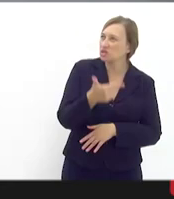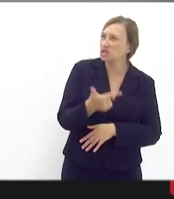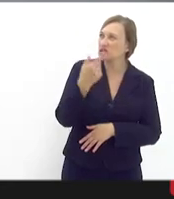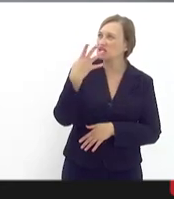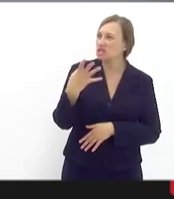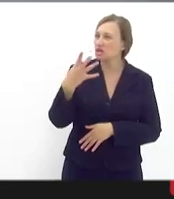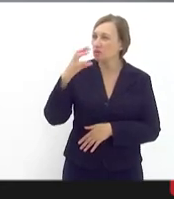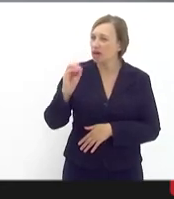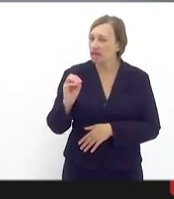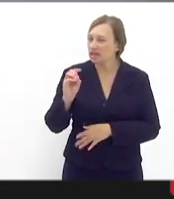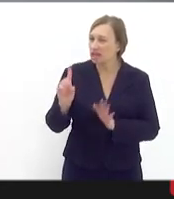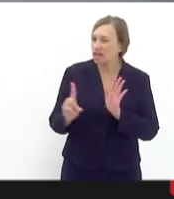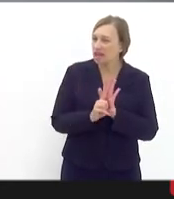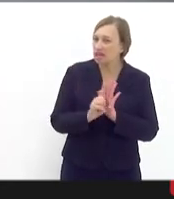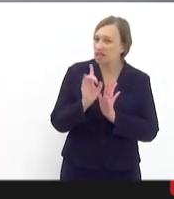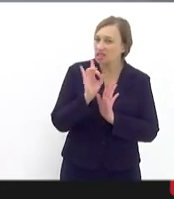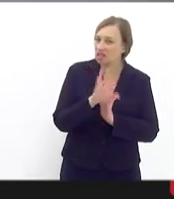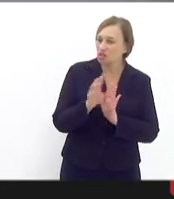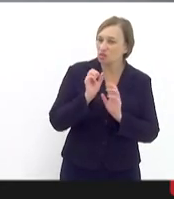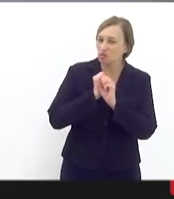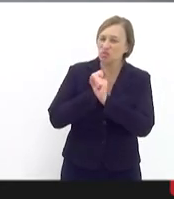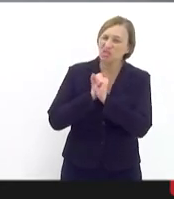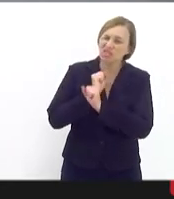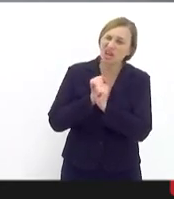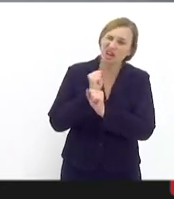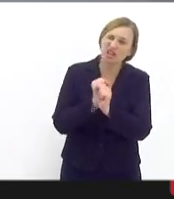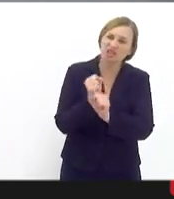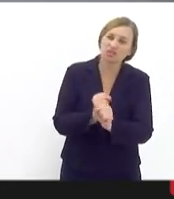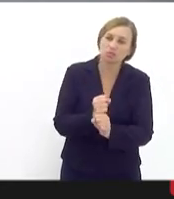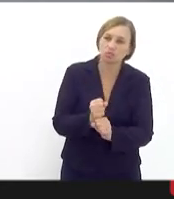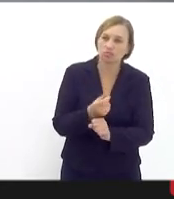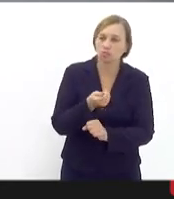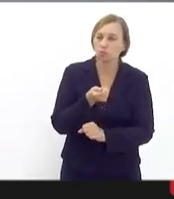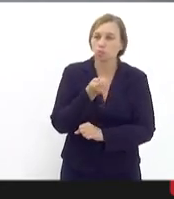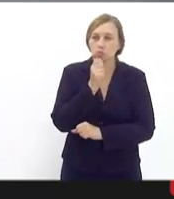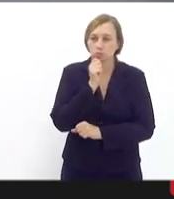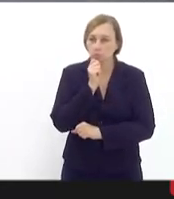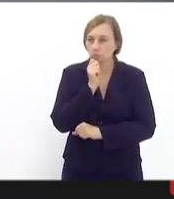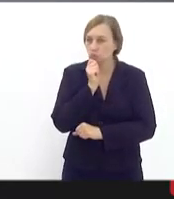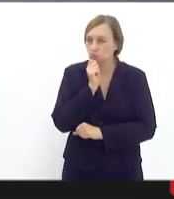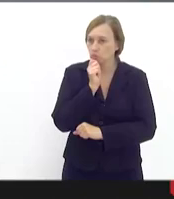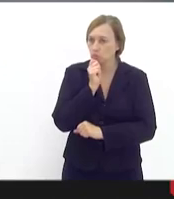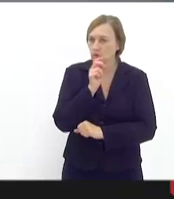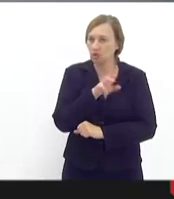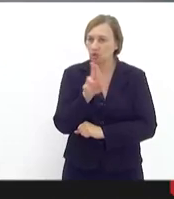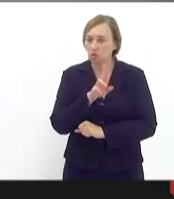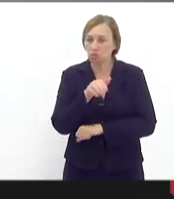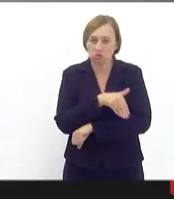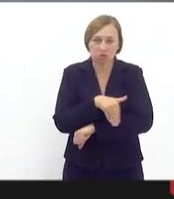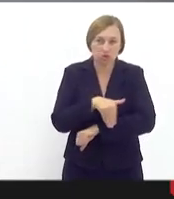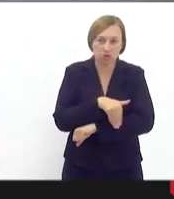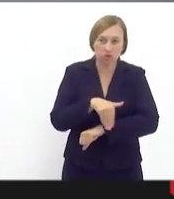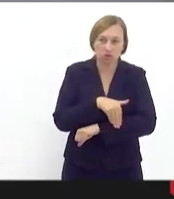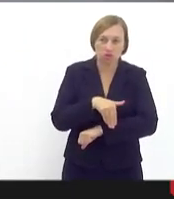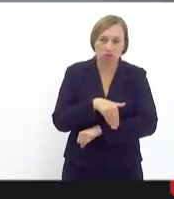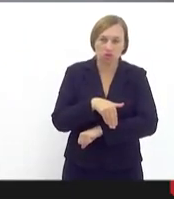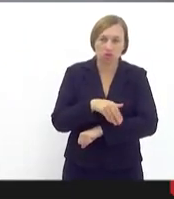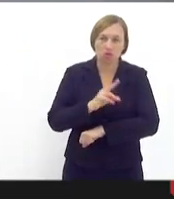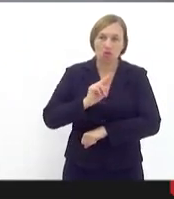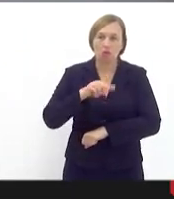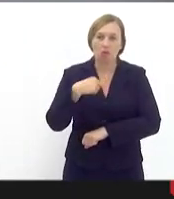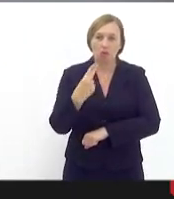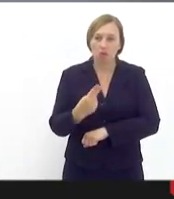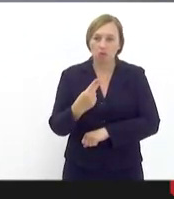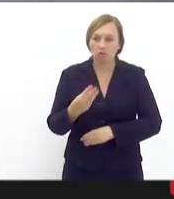240 leis nesses últimos tantos anos. Nenhuma para dar nome de rua, nem babar os poderosos de